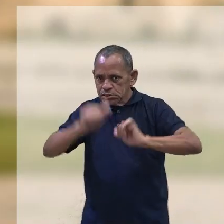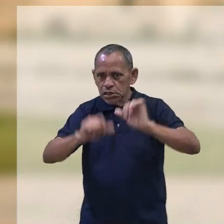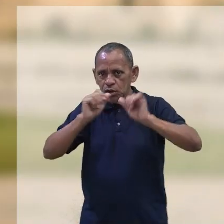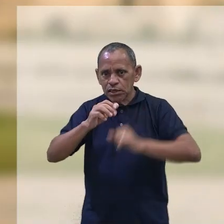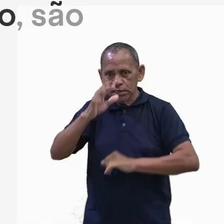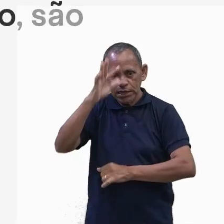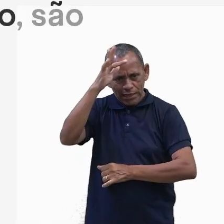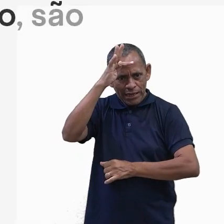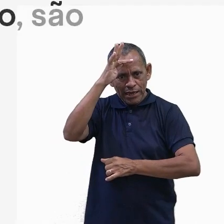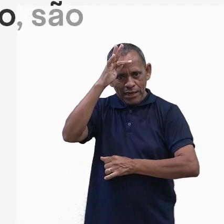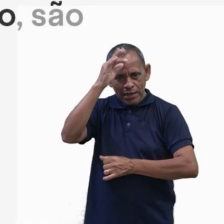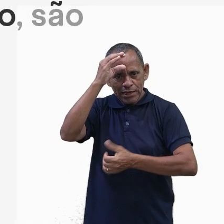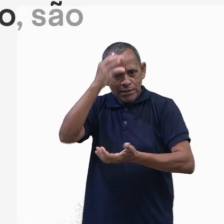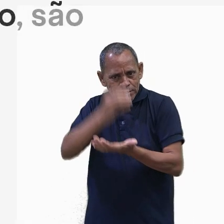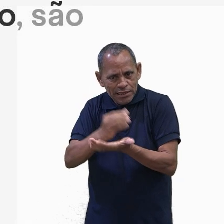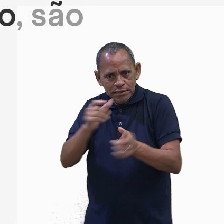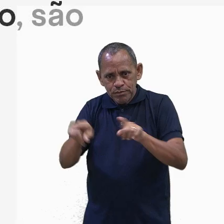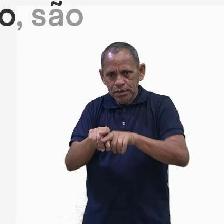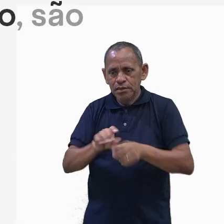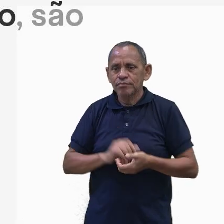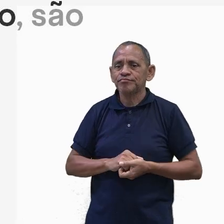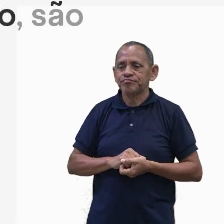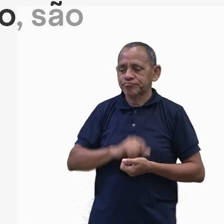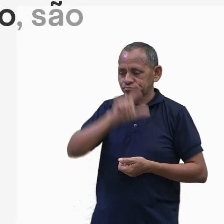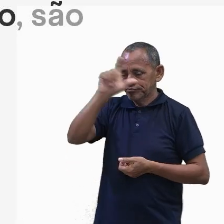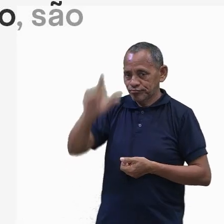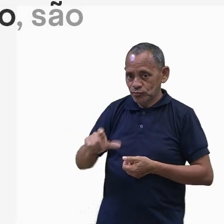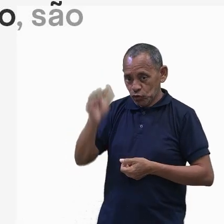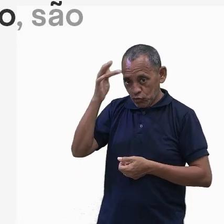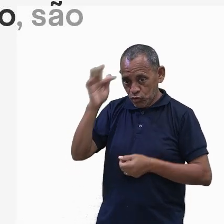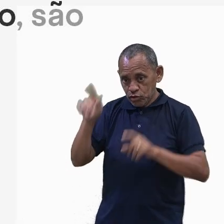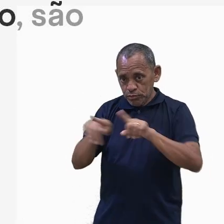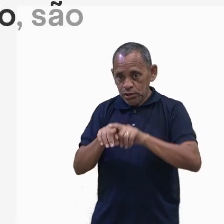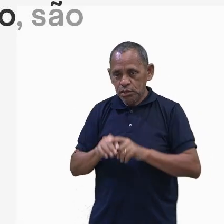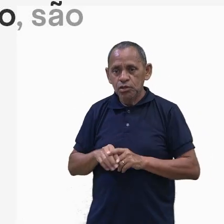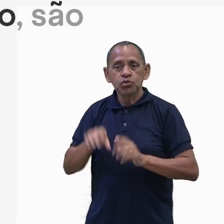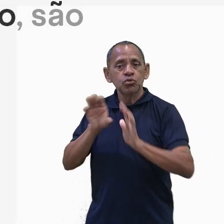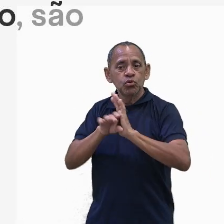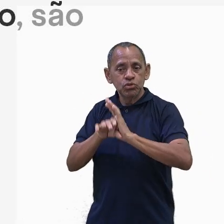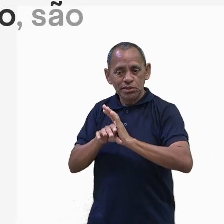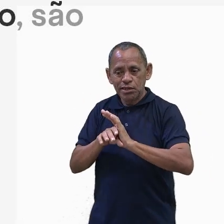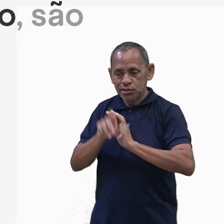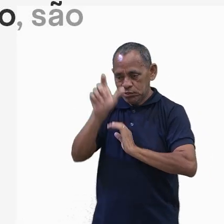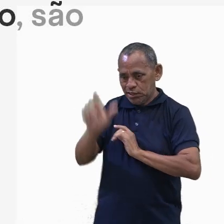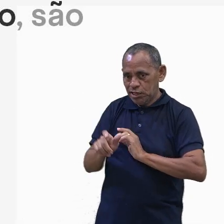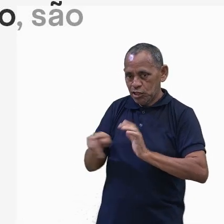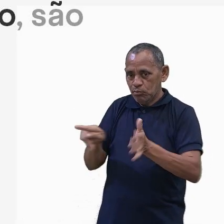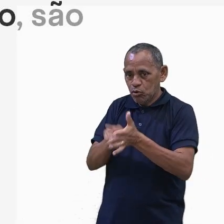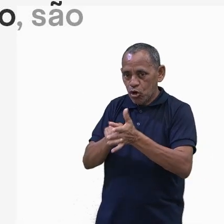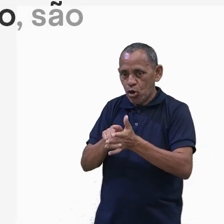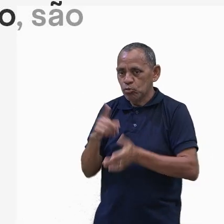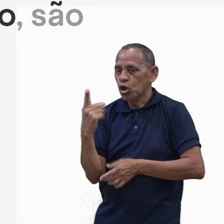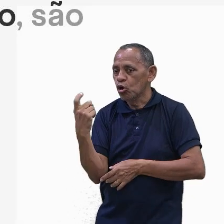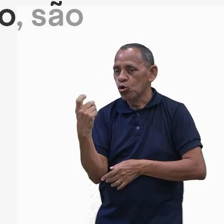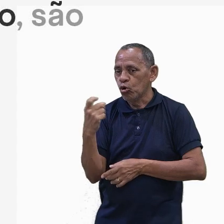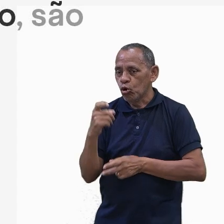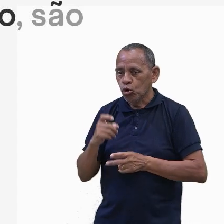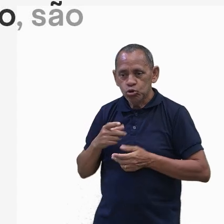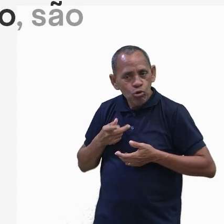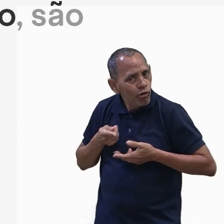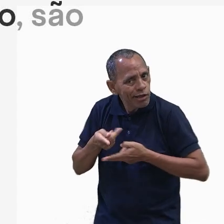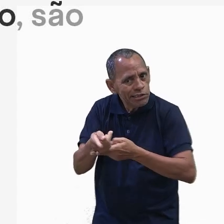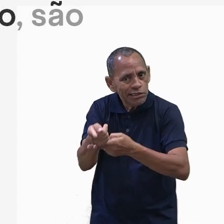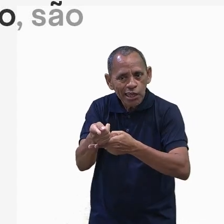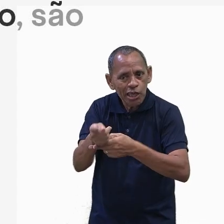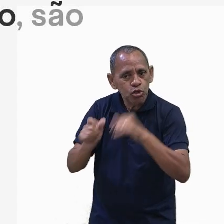que Parmênides acabou de falar aí para nós? Olha só, na concepção de Parmênides, o ser é uno, eterno, imutável